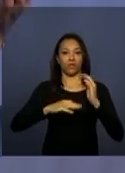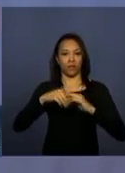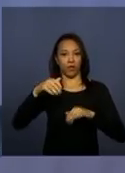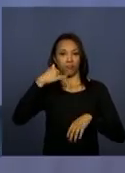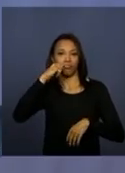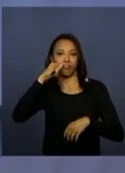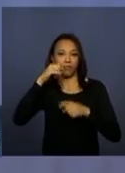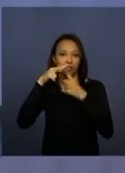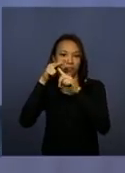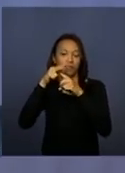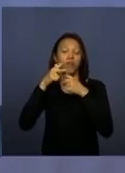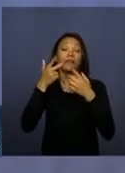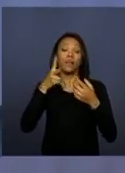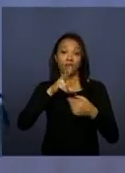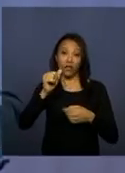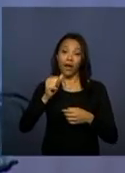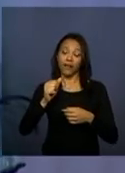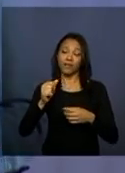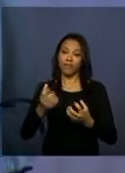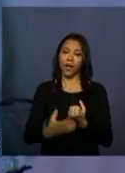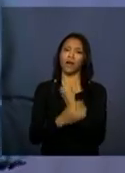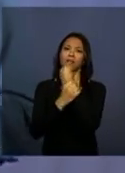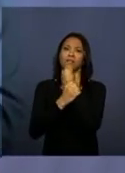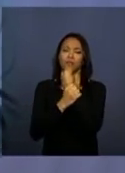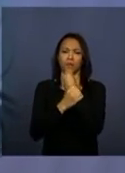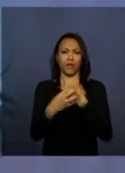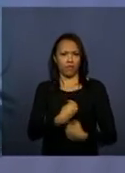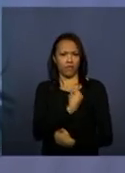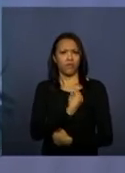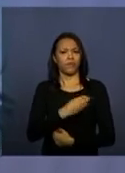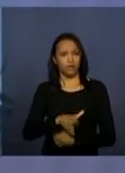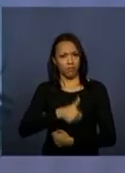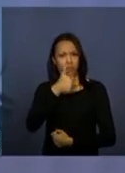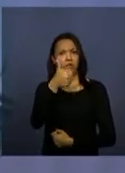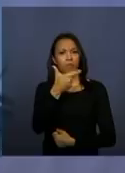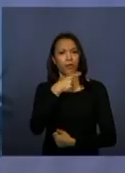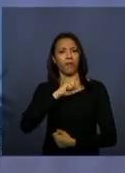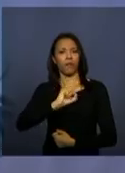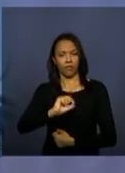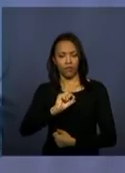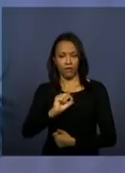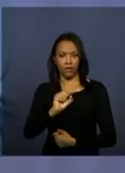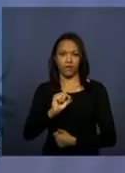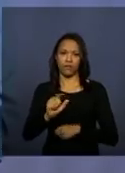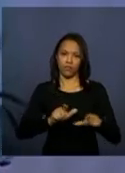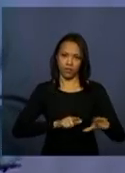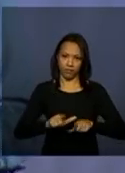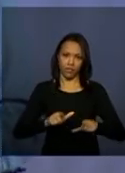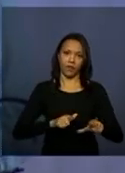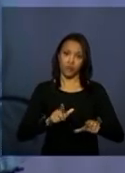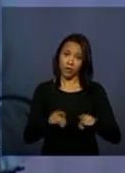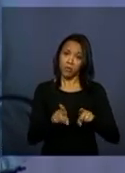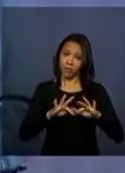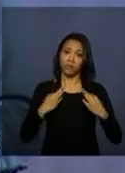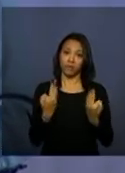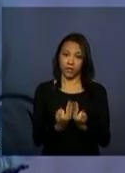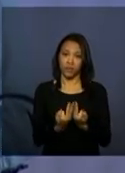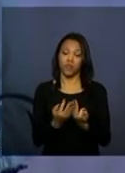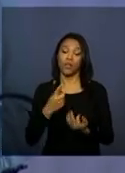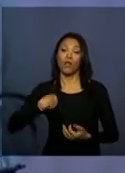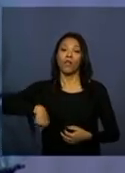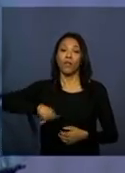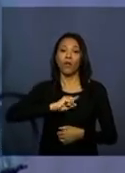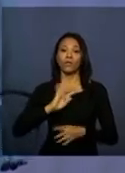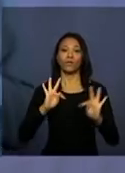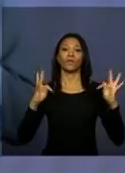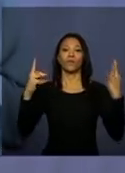garantir uma situação melhor para essas pessoas e suas famílias. Nós todos temos